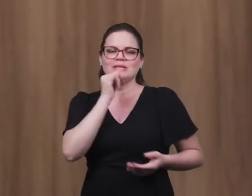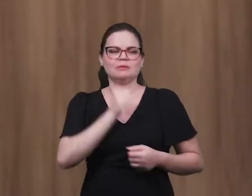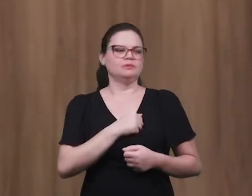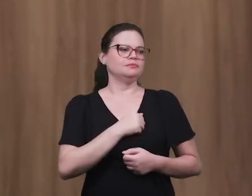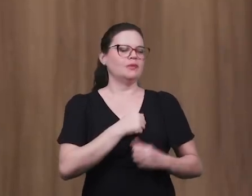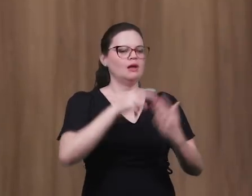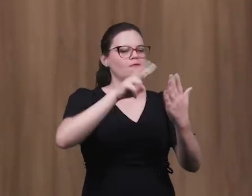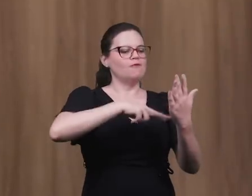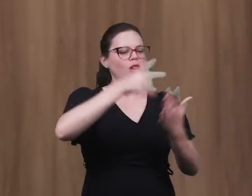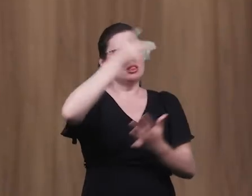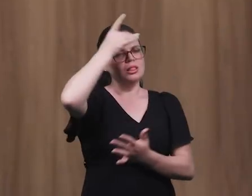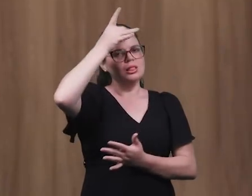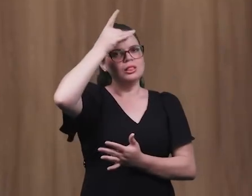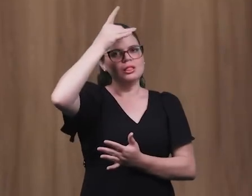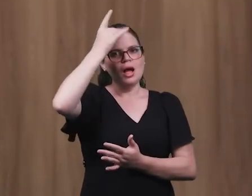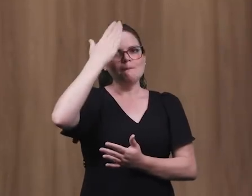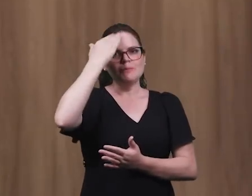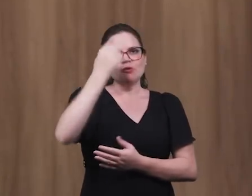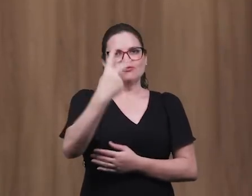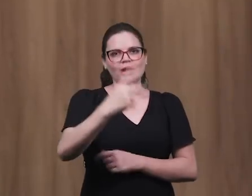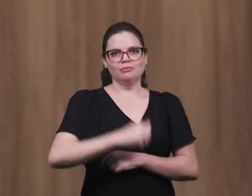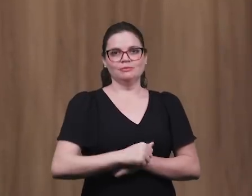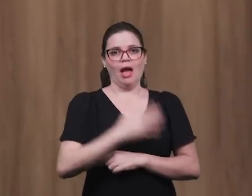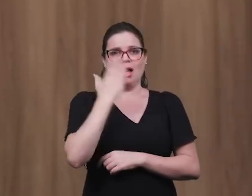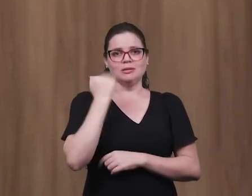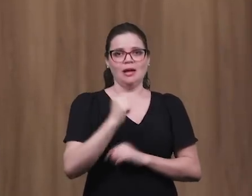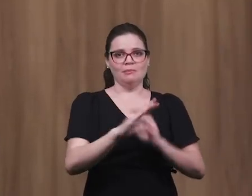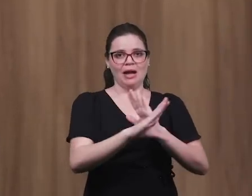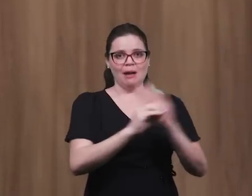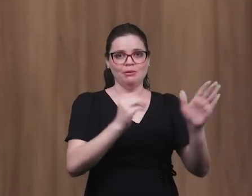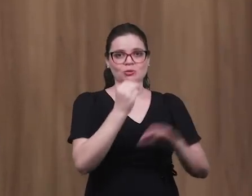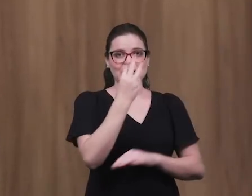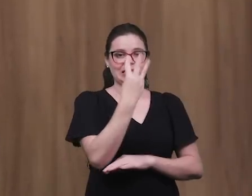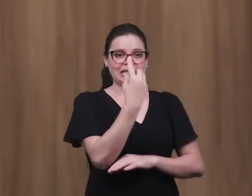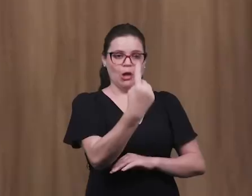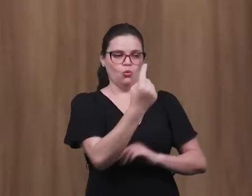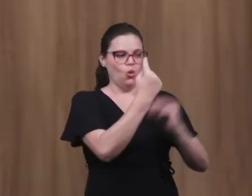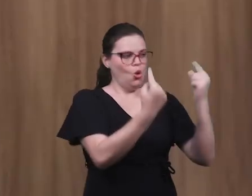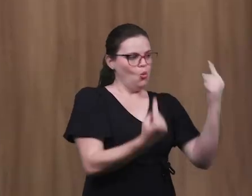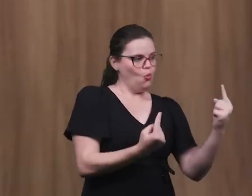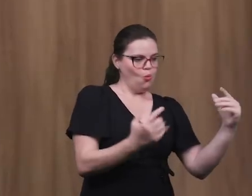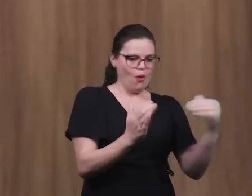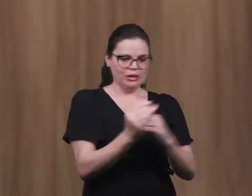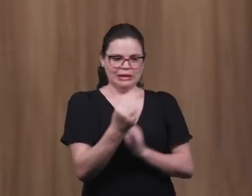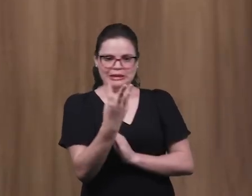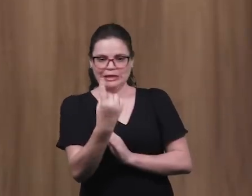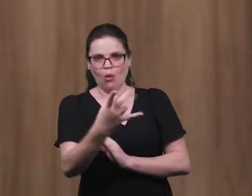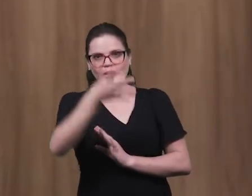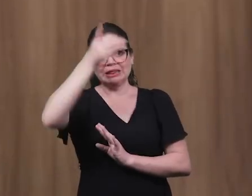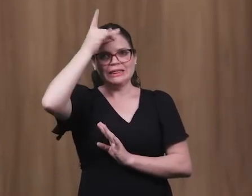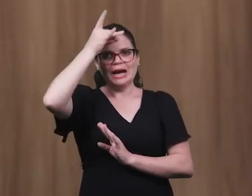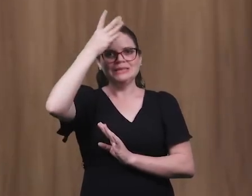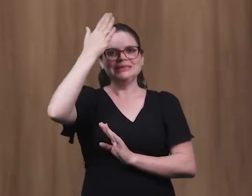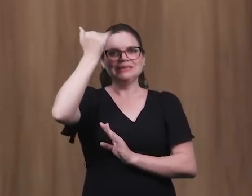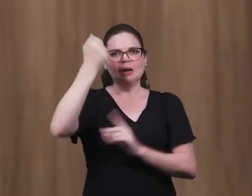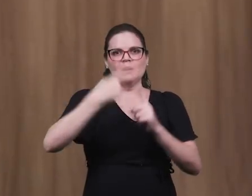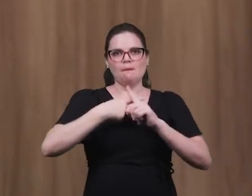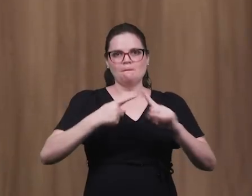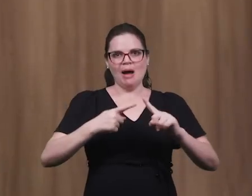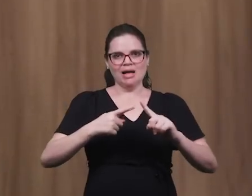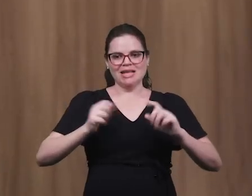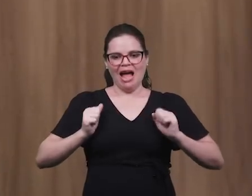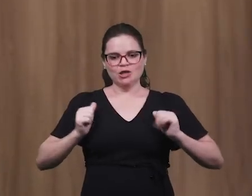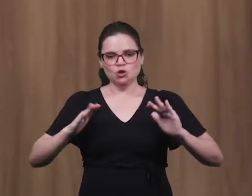de Provérbios. A pessoa sabe os 31 capítulos do livro de Provérbios. De cor. Mas se ela não coloca em prática no